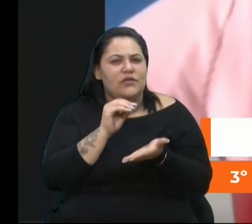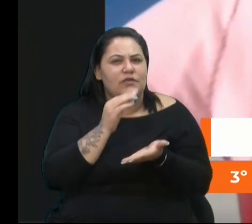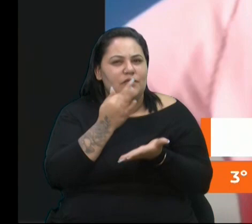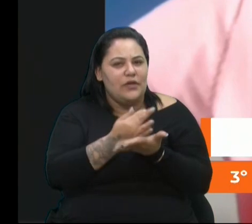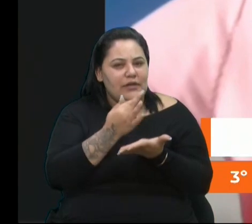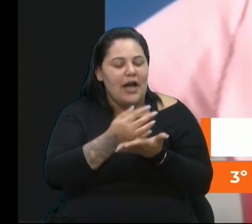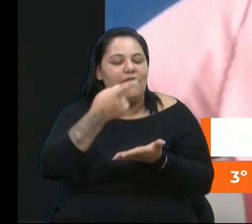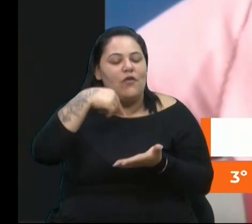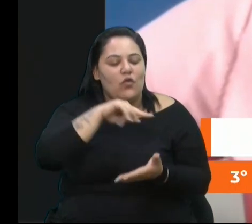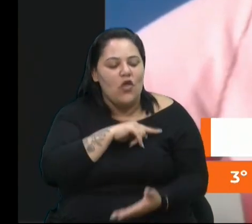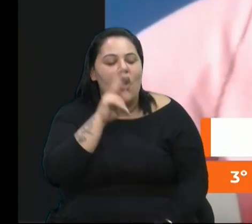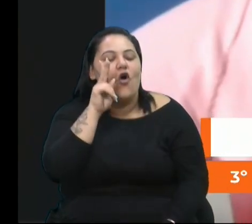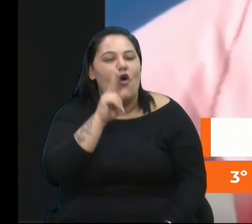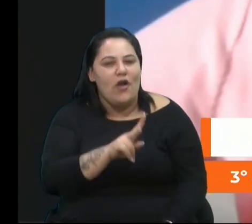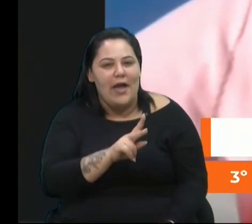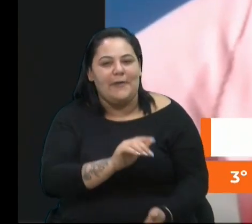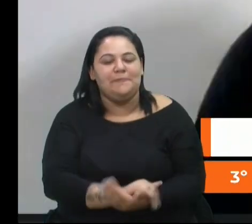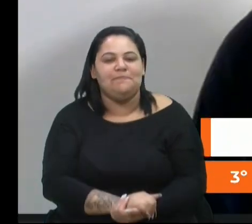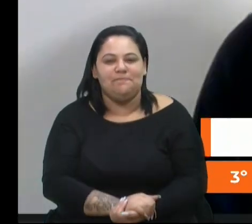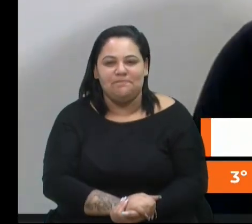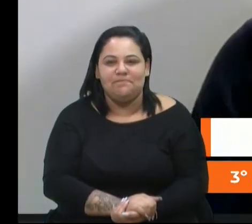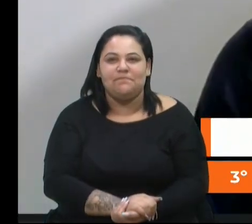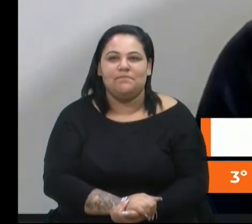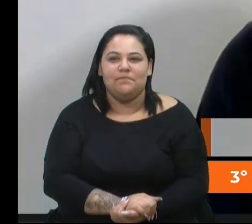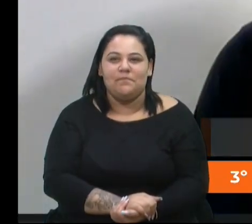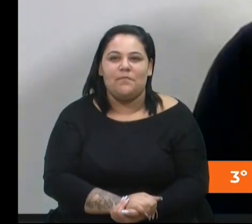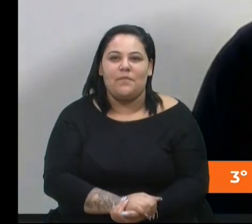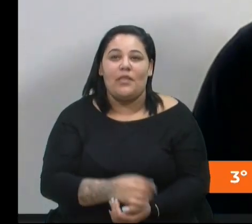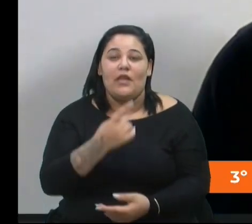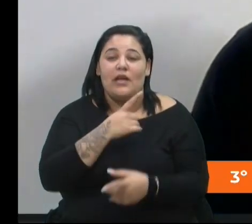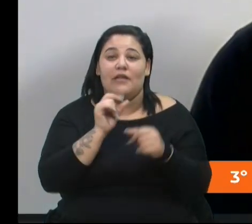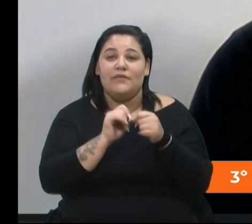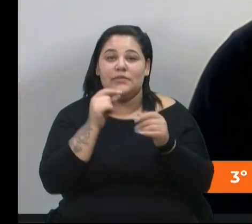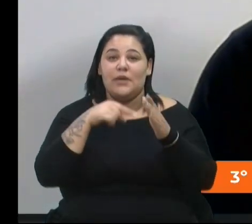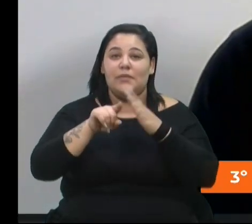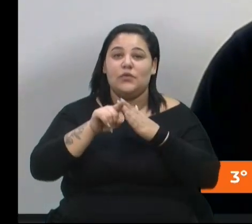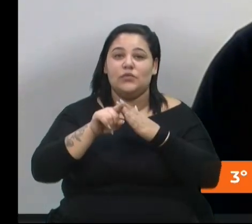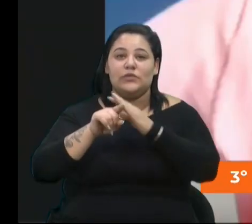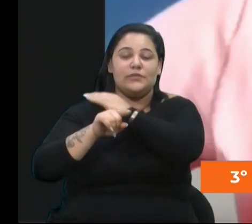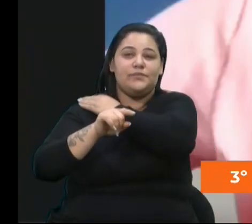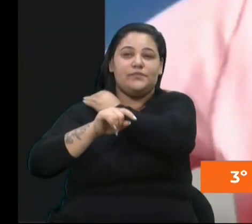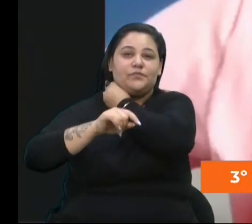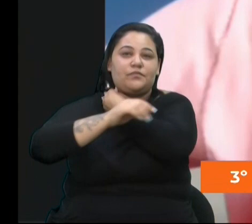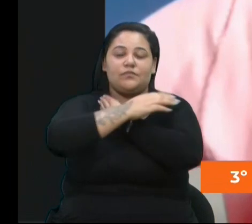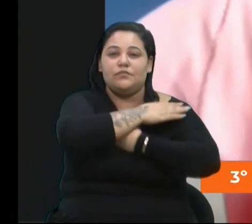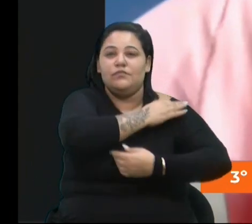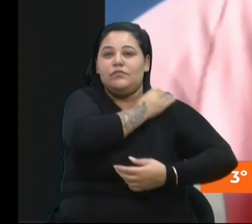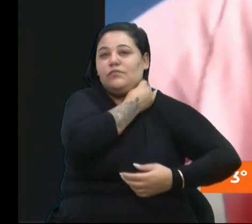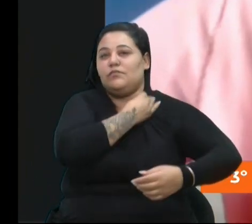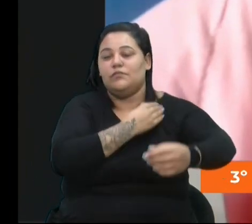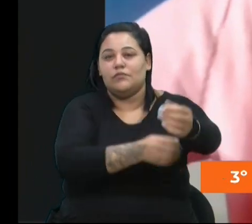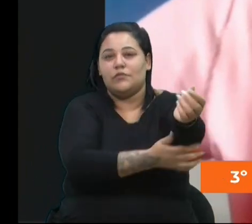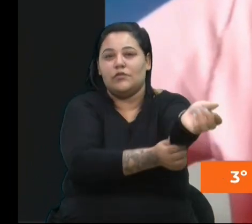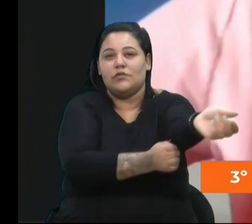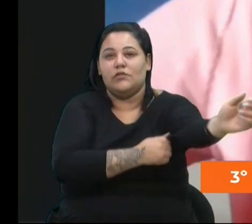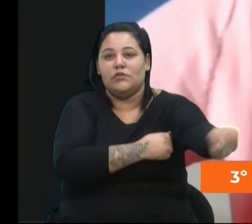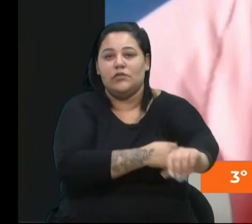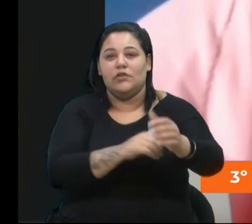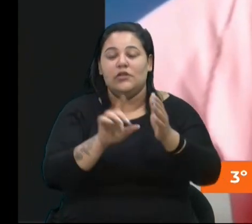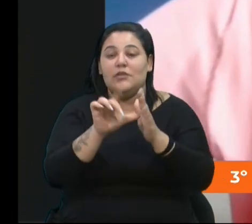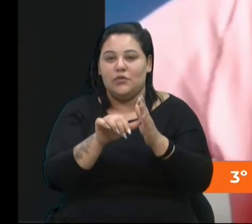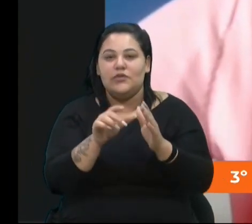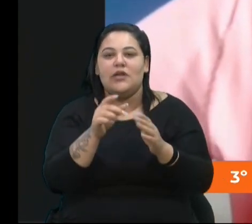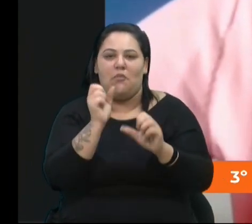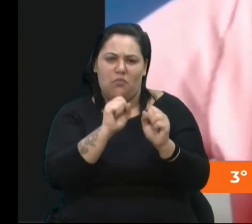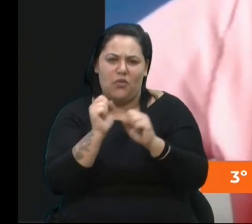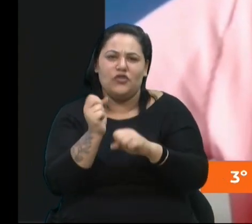nosso olhar, talvez, né? Sim. E ela faz um questionamento, depois até ela pode também te procurar aí no Instagram,